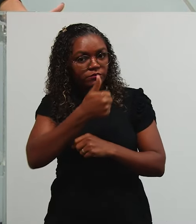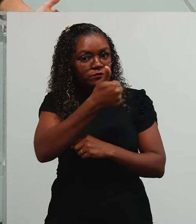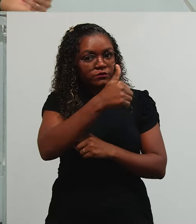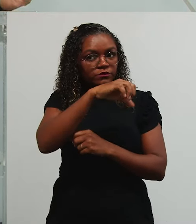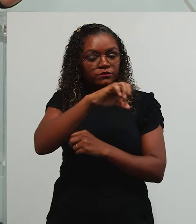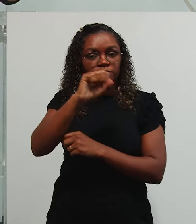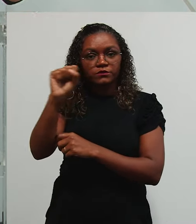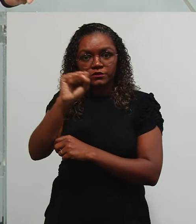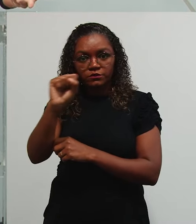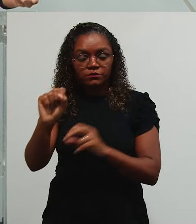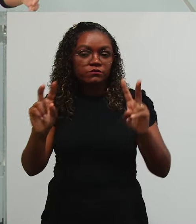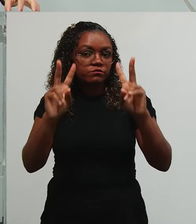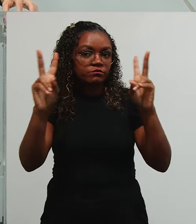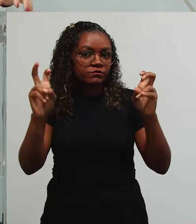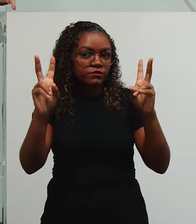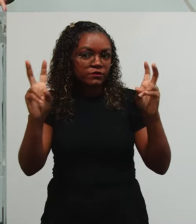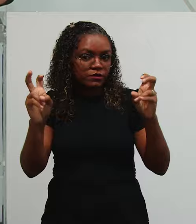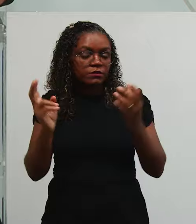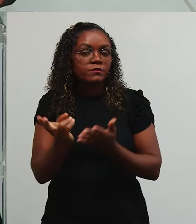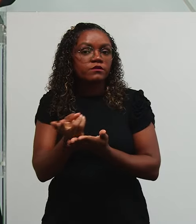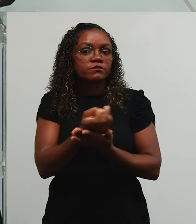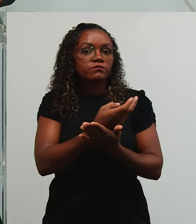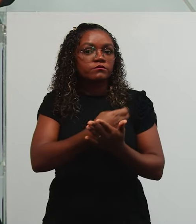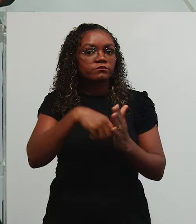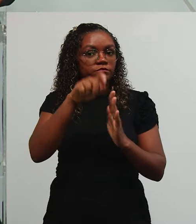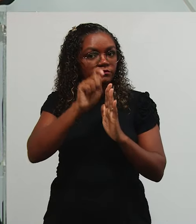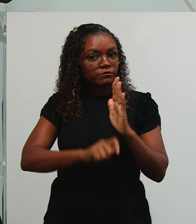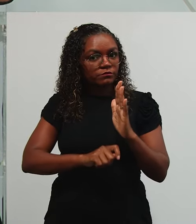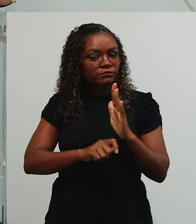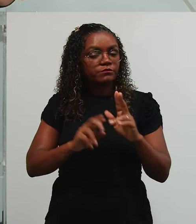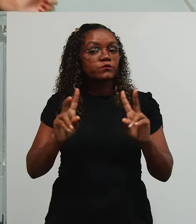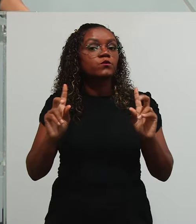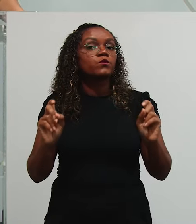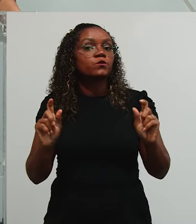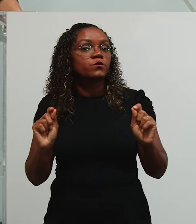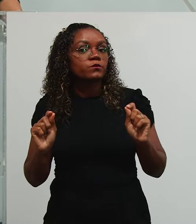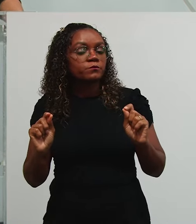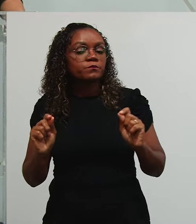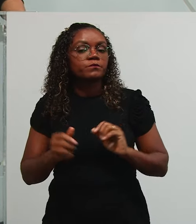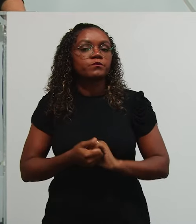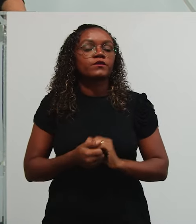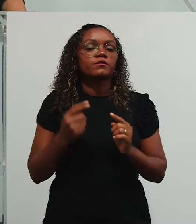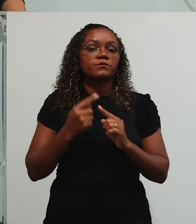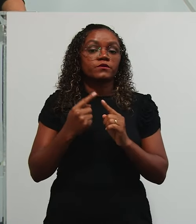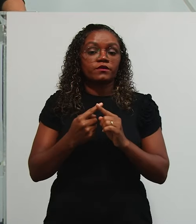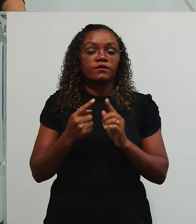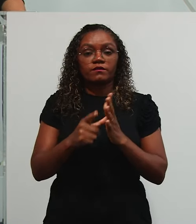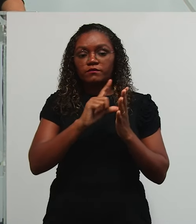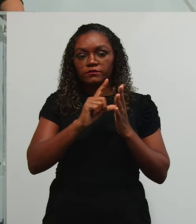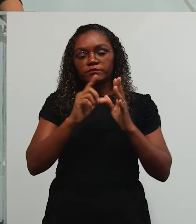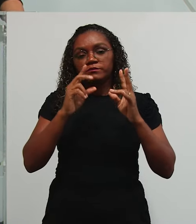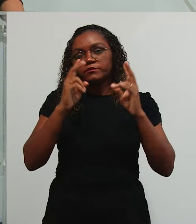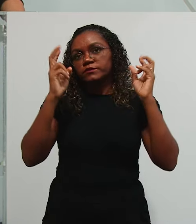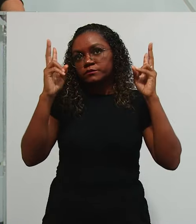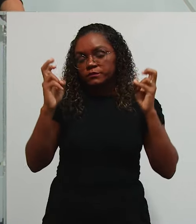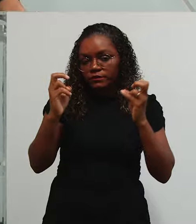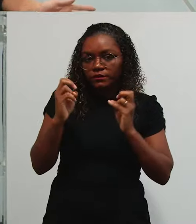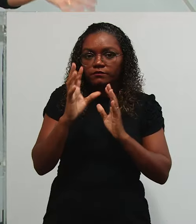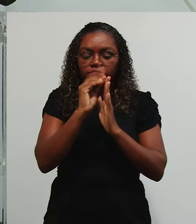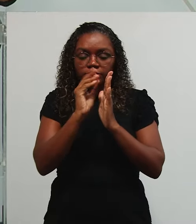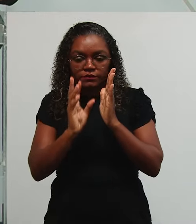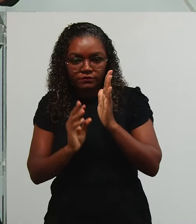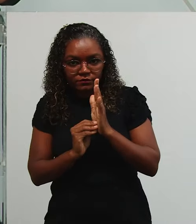de88 diz a respeito do direito tributário por quando a gente começa um estudo do direito geralmente a